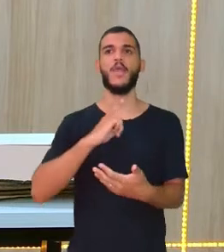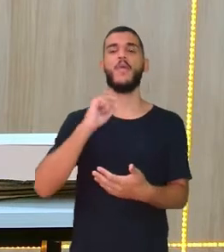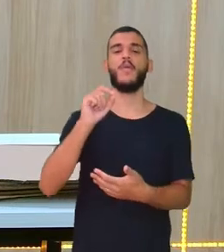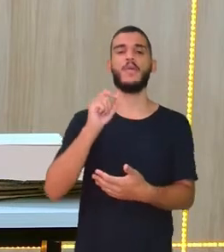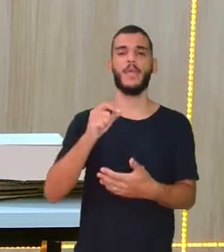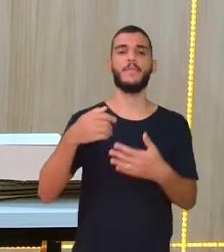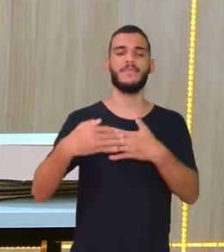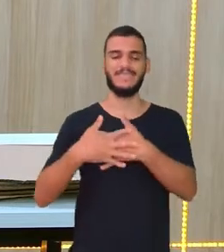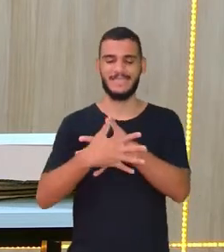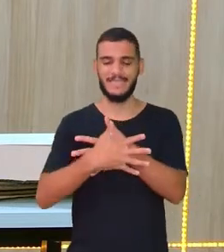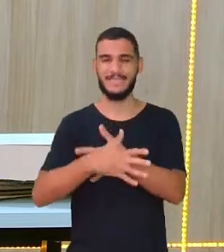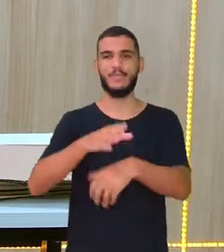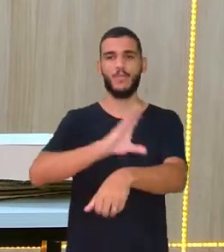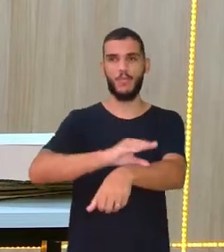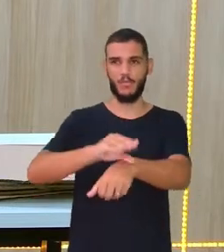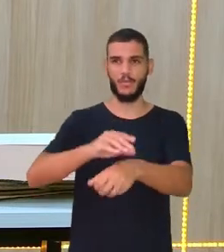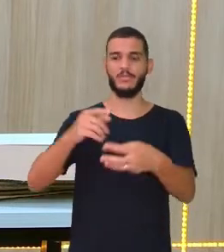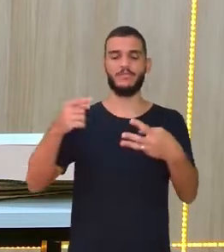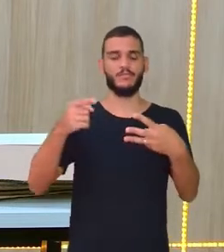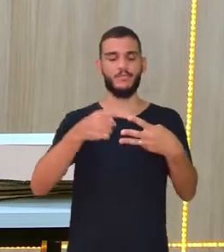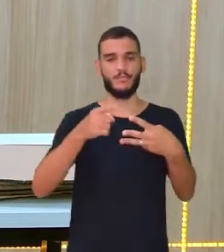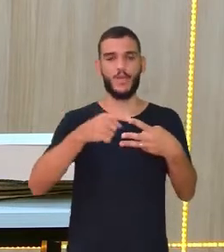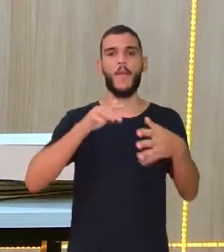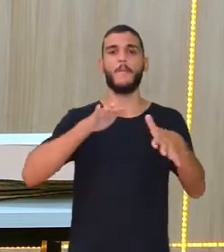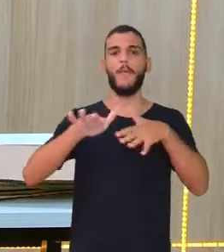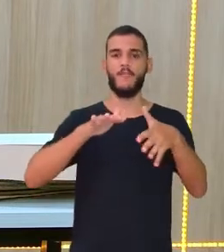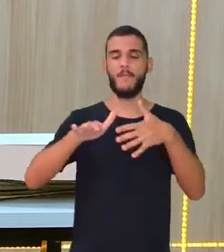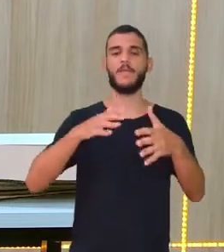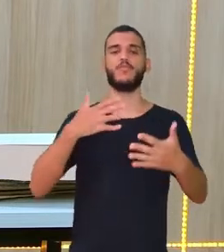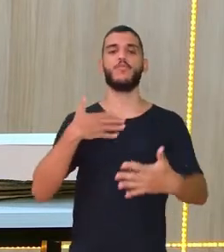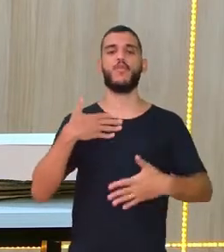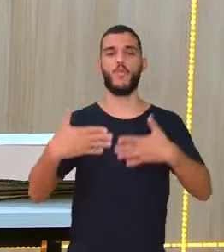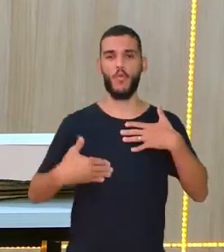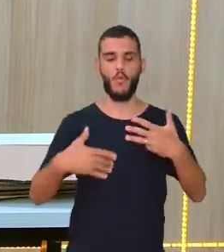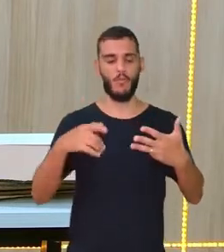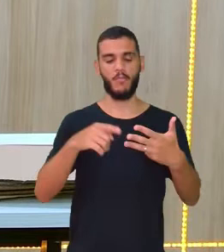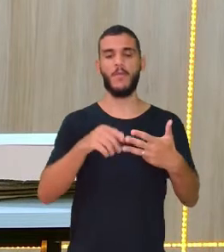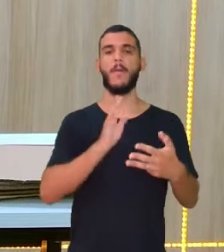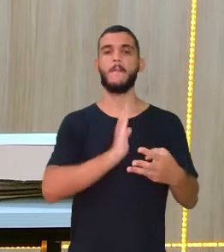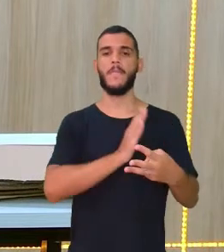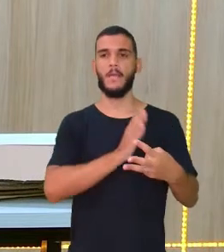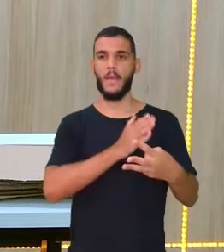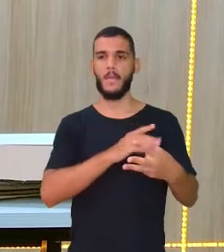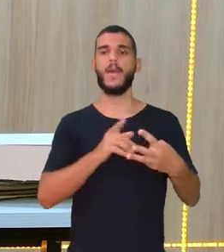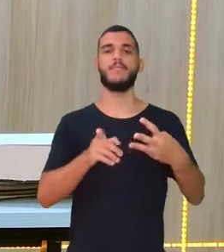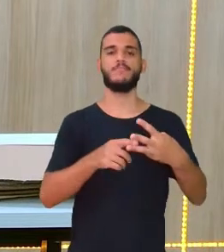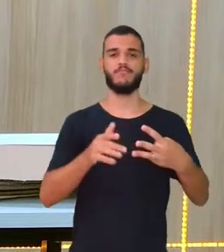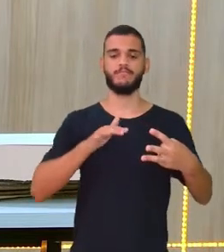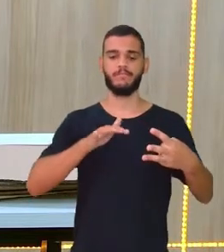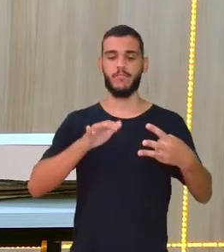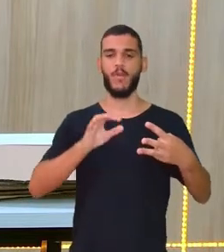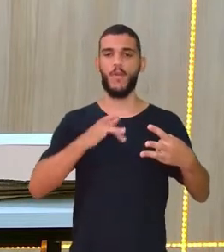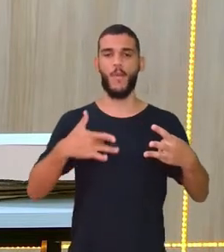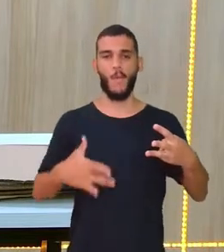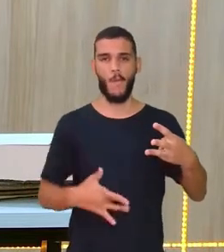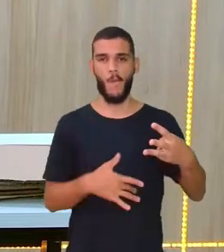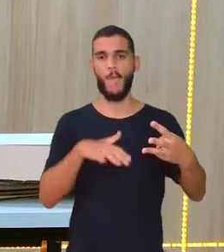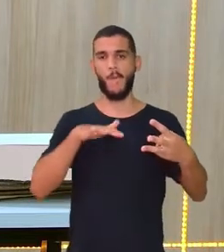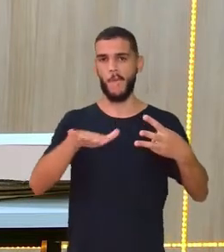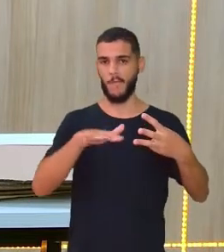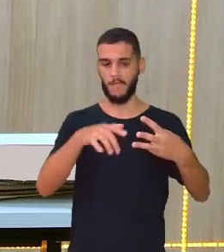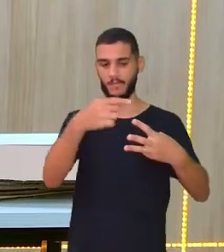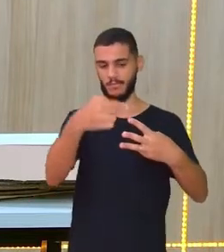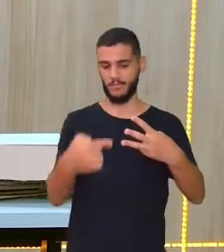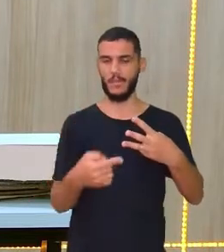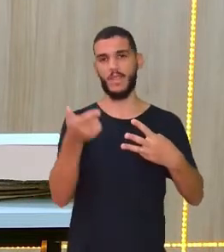tecidos musculares, os movimentos corporais, os batimentos cardíacos e o movimento dos órgãos. Então, a gente está vendo aí, mais uma